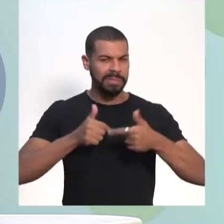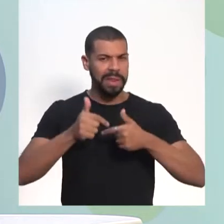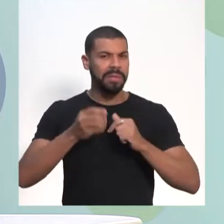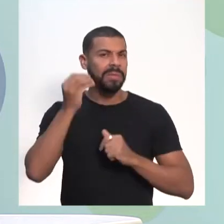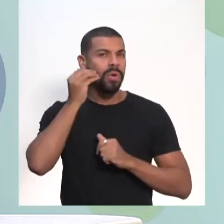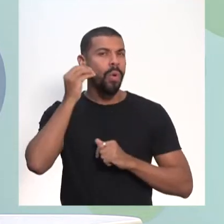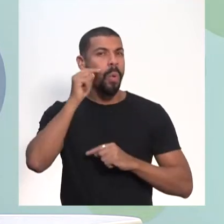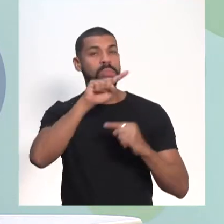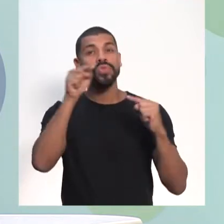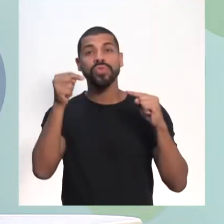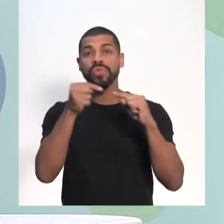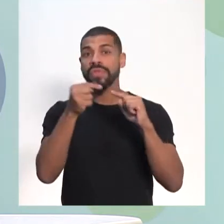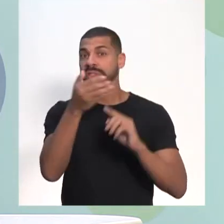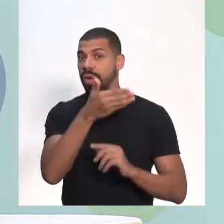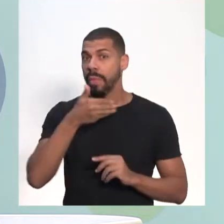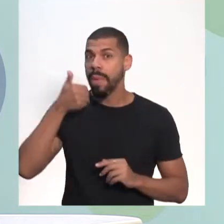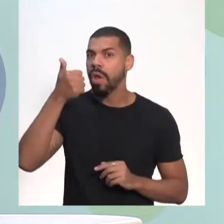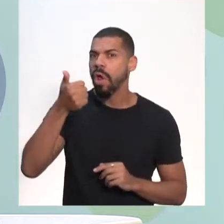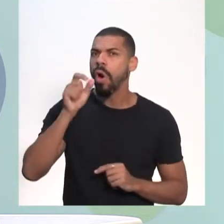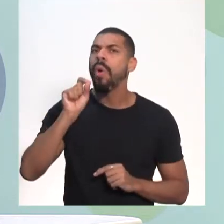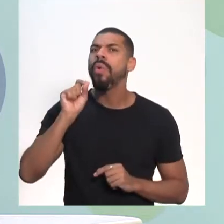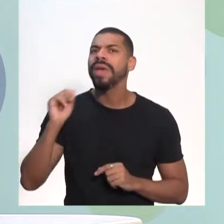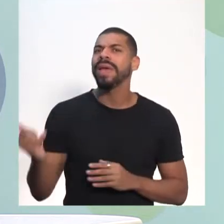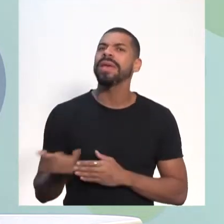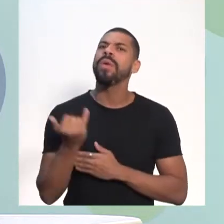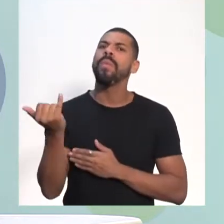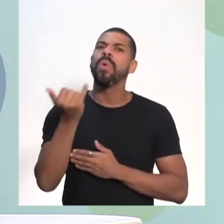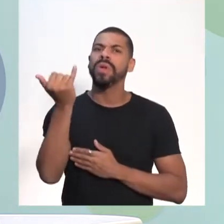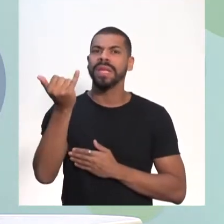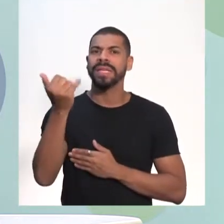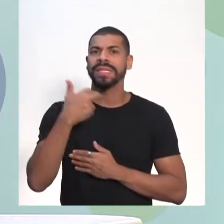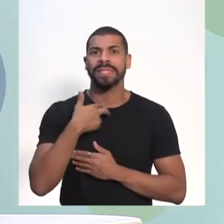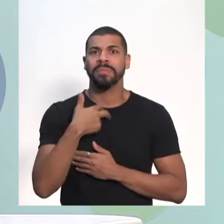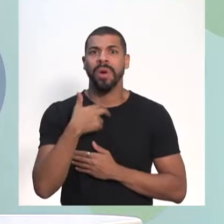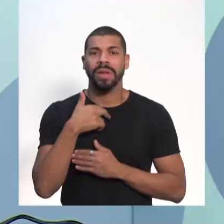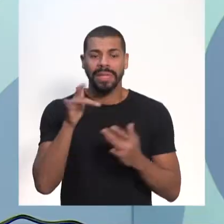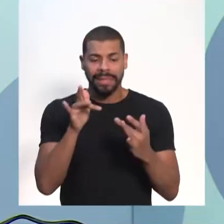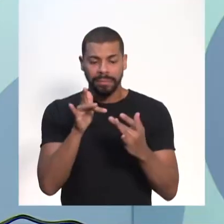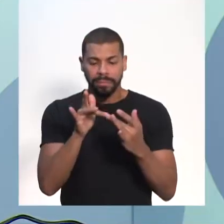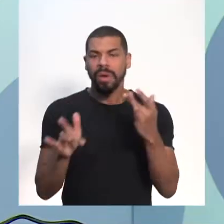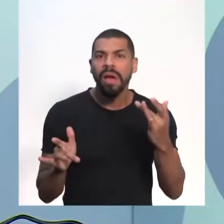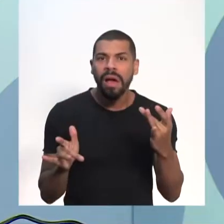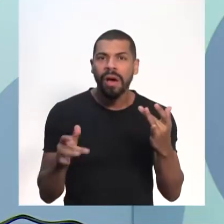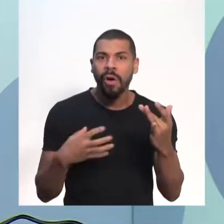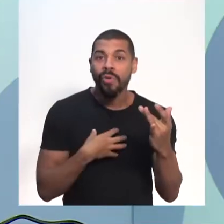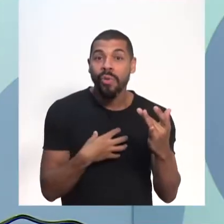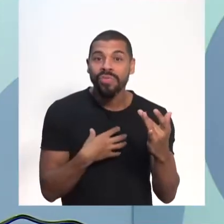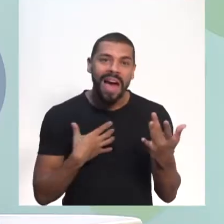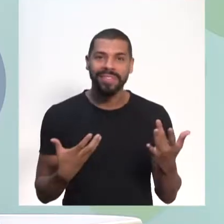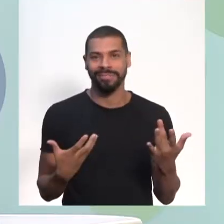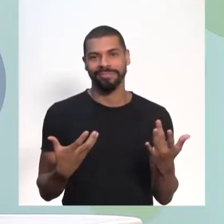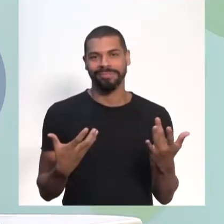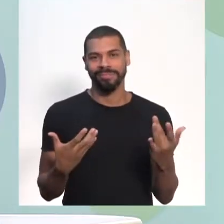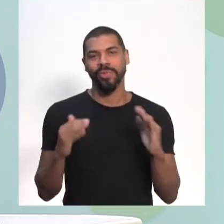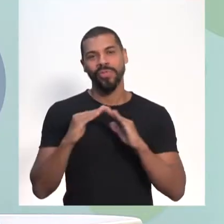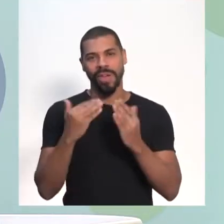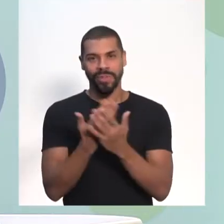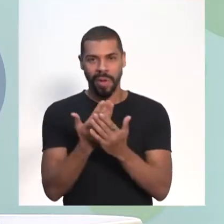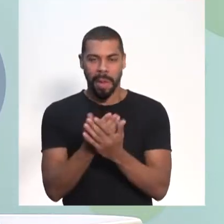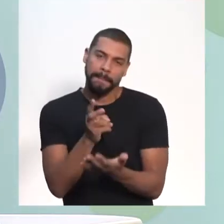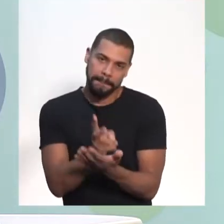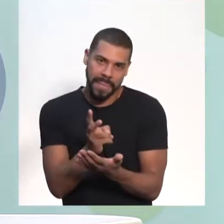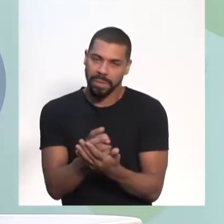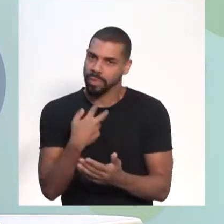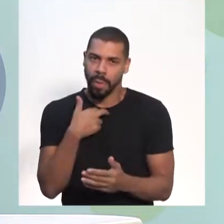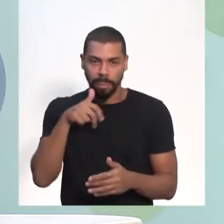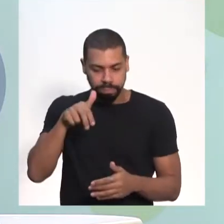para qualificar esse ensino, e é importante que o aluno não perca o vínculo com a escola, né? Apesar de não estar indo fisicamente